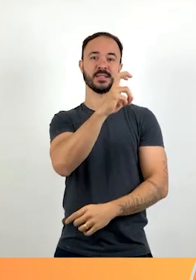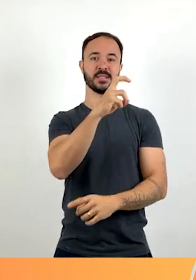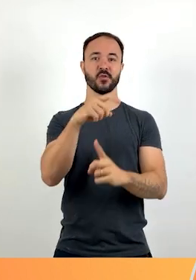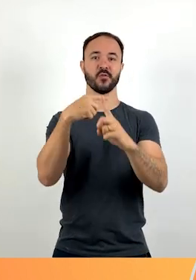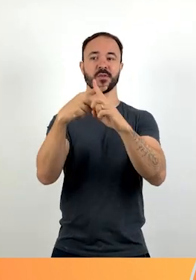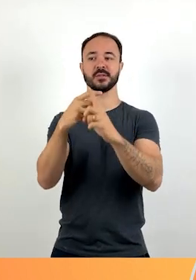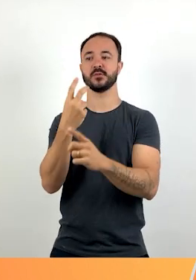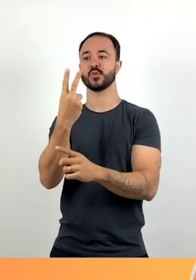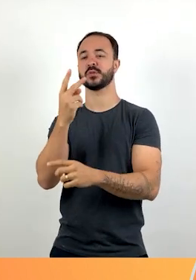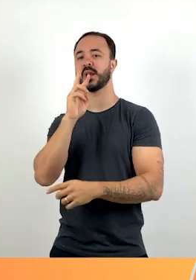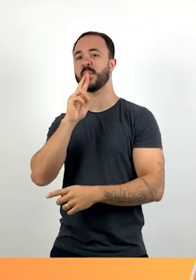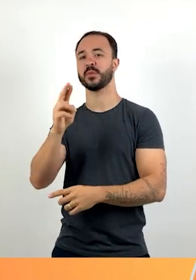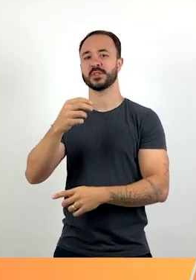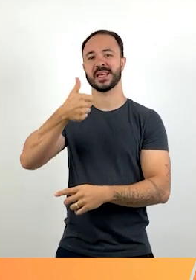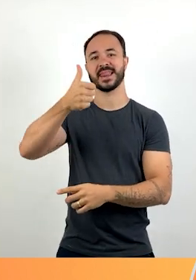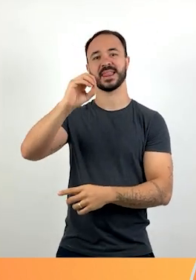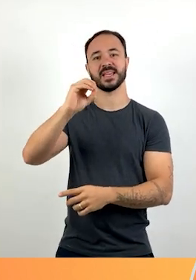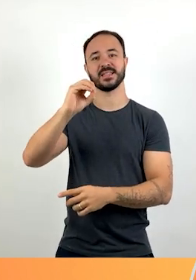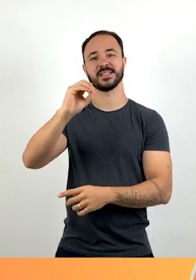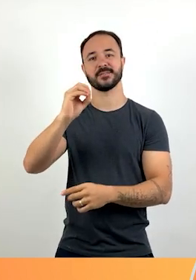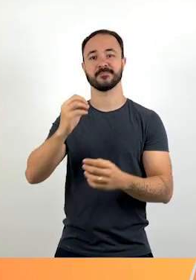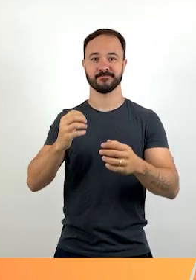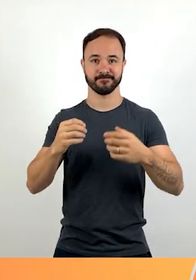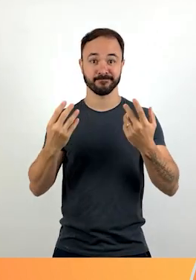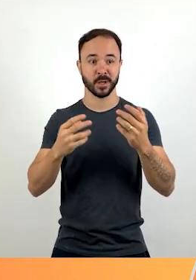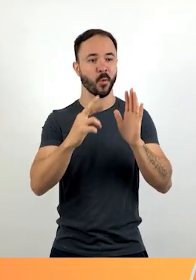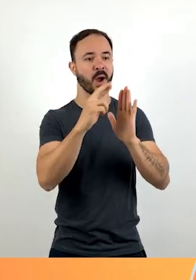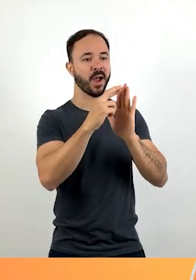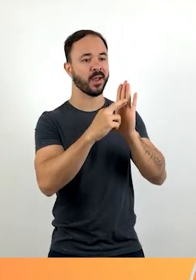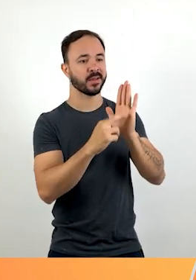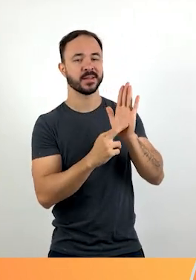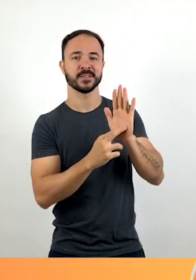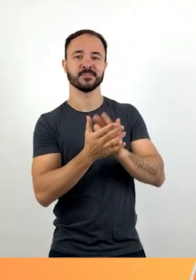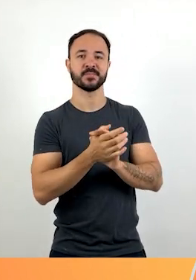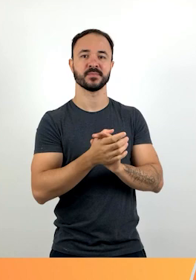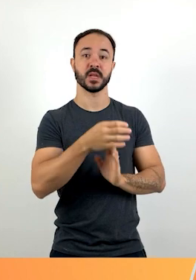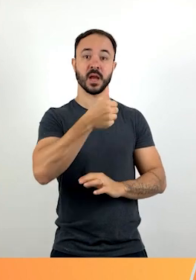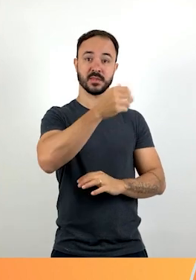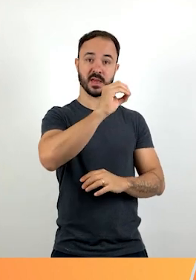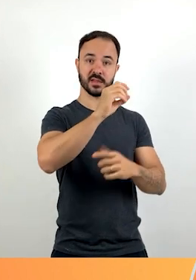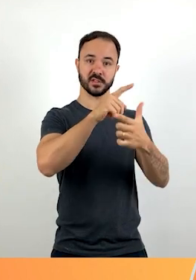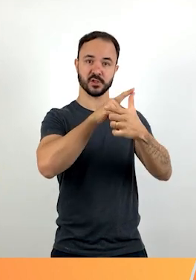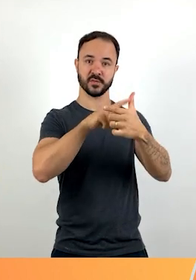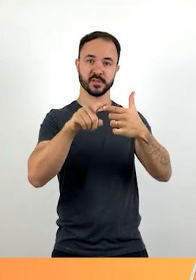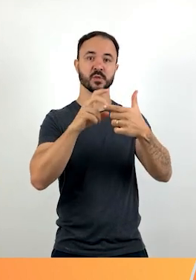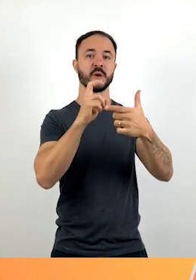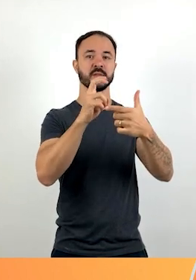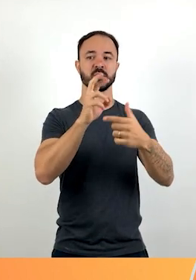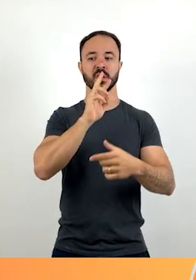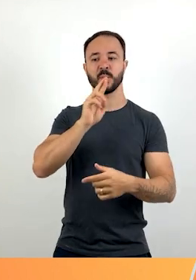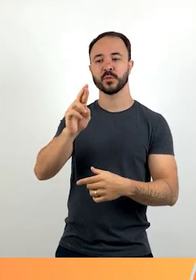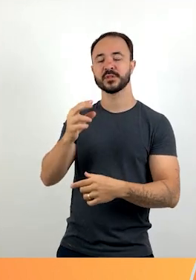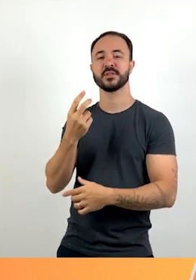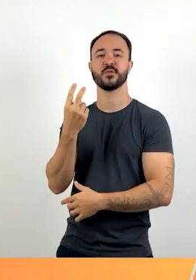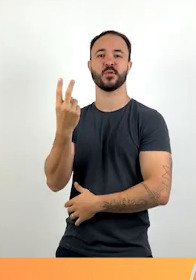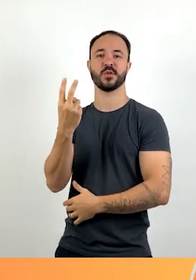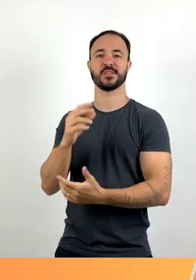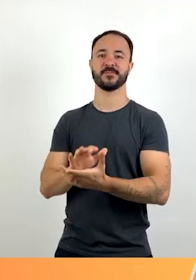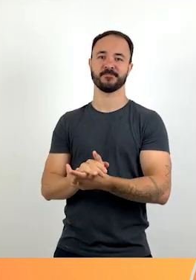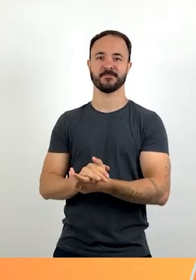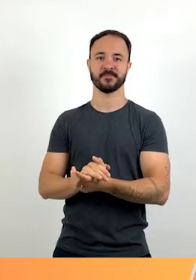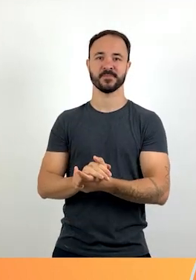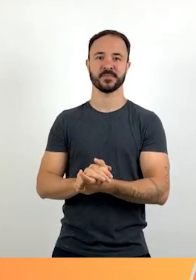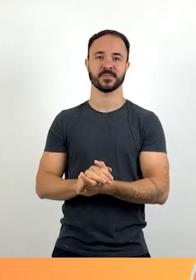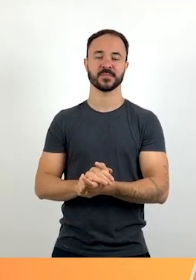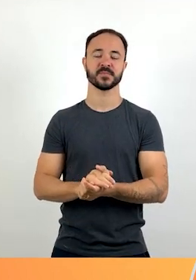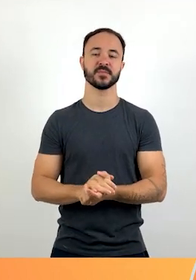é 10. E aí a gente segue aquela regra, né? 10 dividido para 5 é 2 e 2 vezes menos